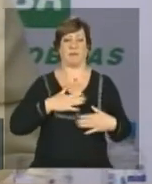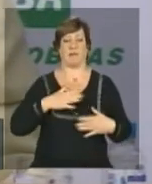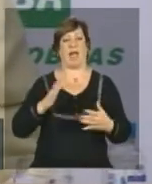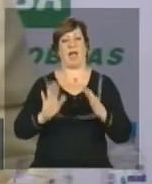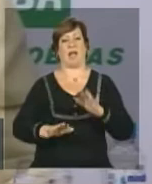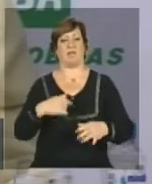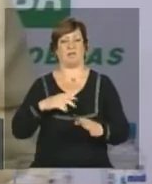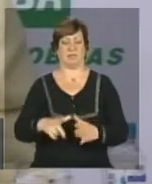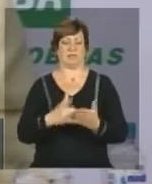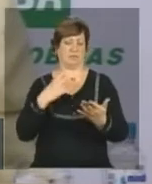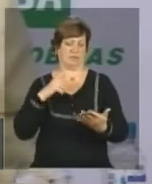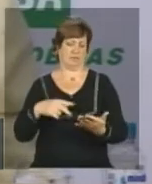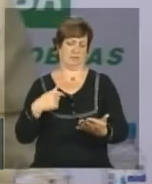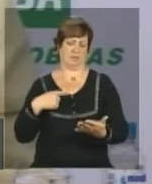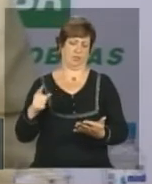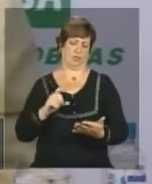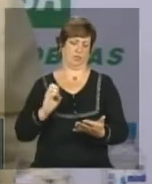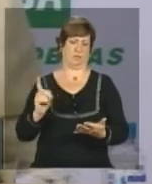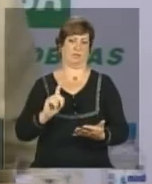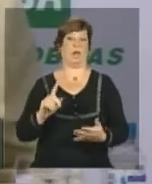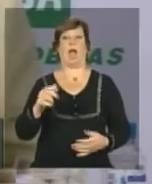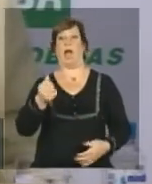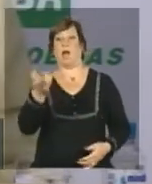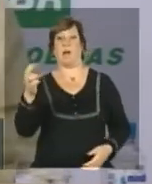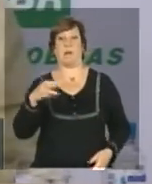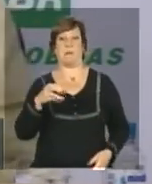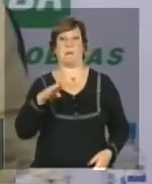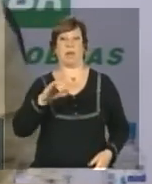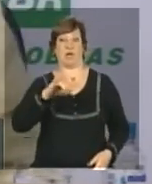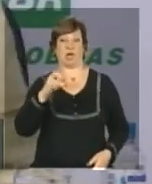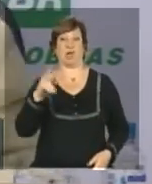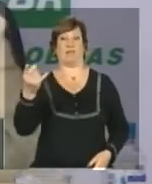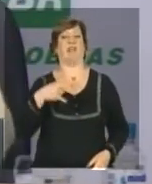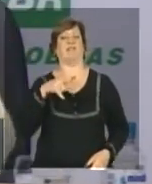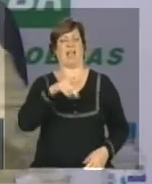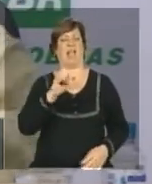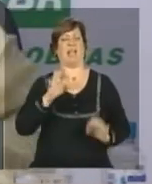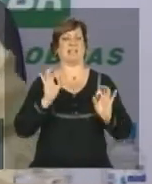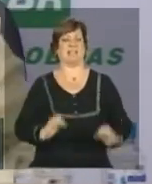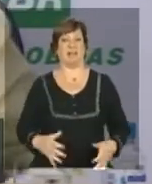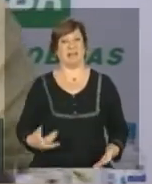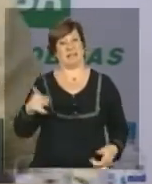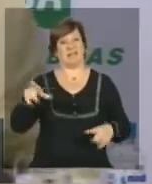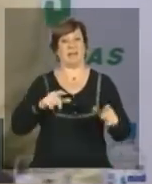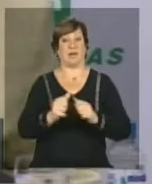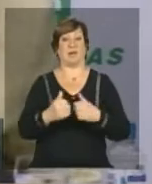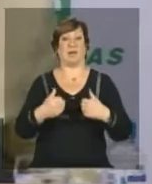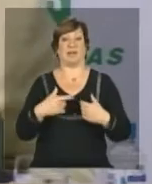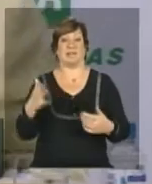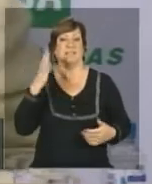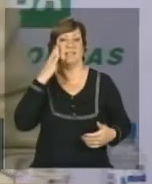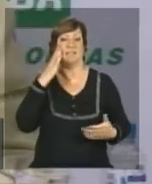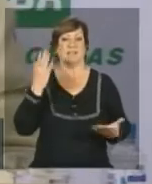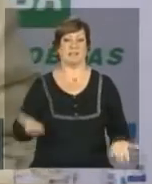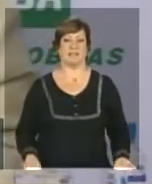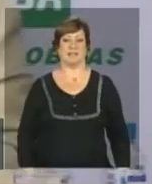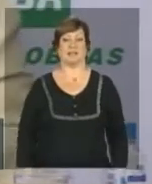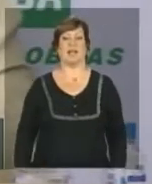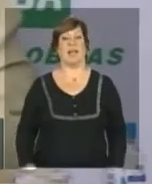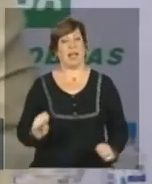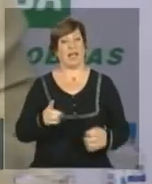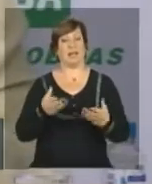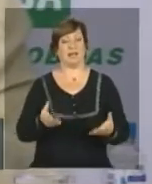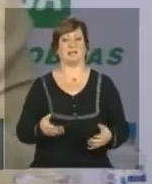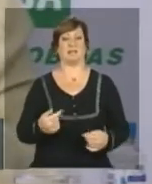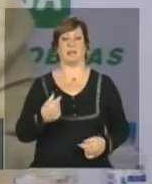não. Aí o Mário Jorge vira, é sim. Aí eu, caramba, então tá bom. Mário Jorge trabalha comigo, está sentado aqui. Então, é isso,